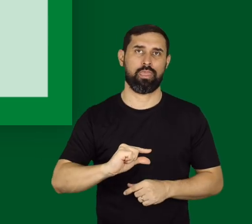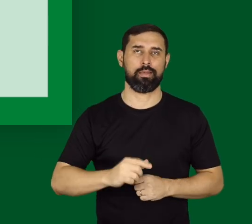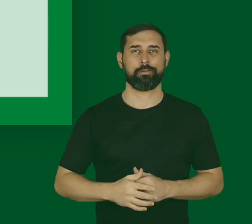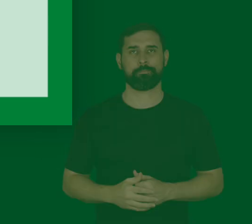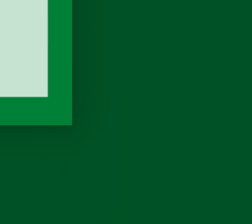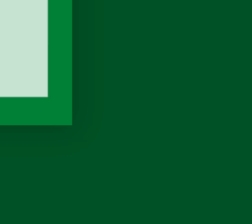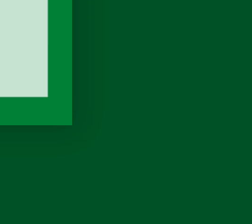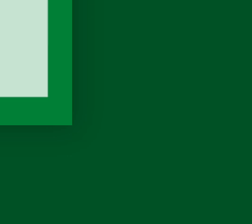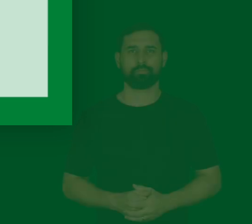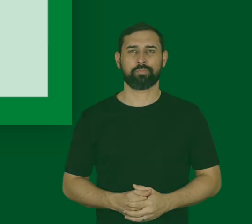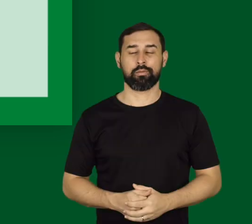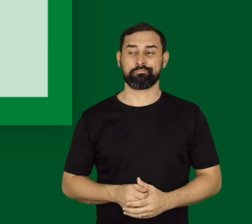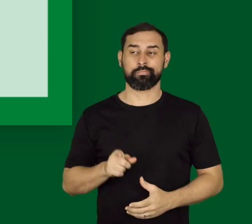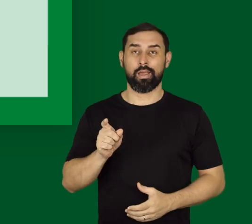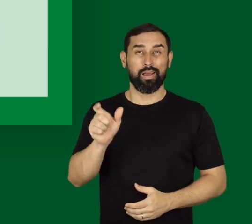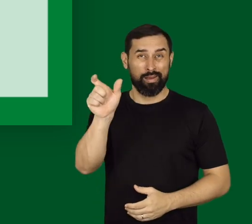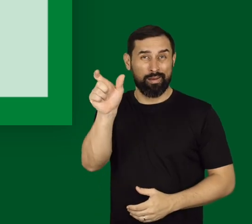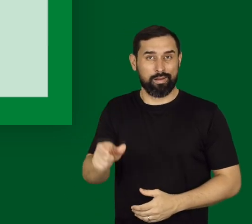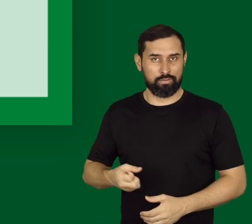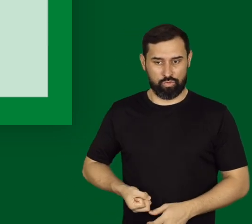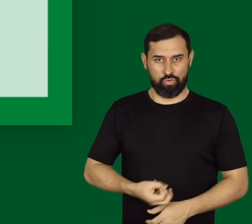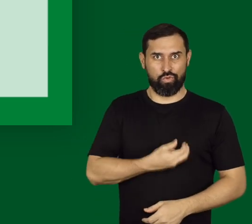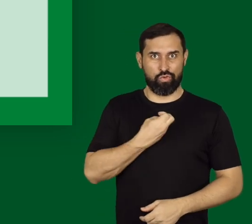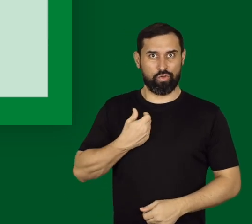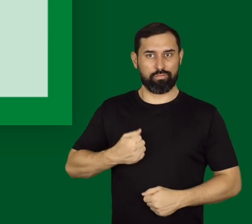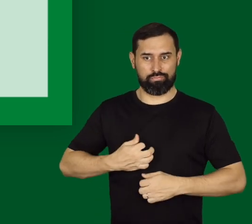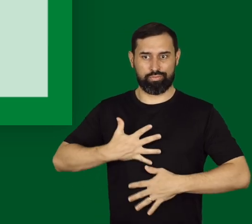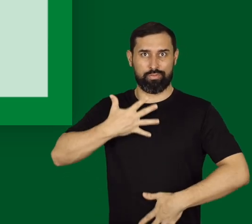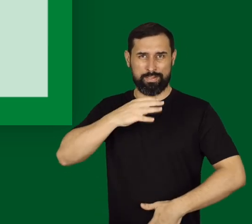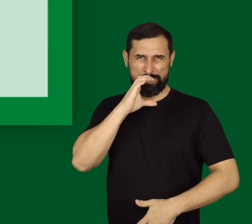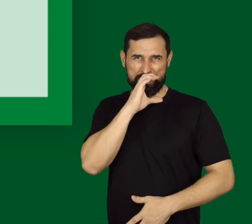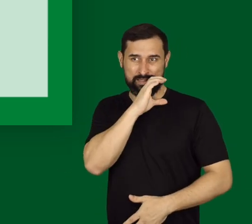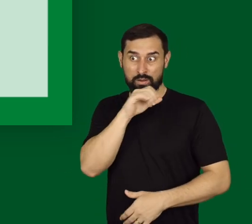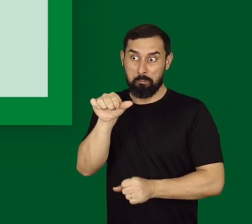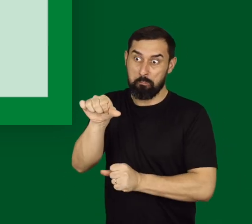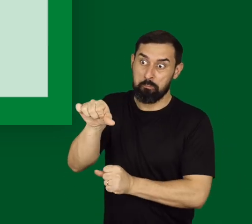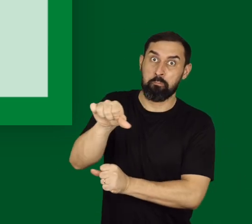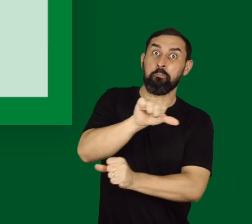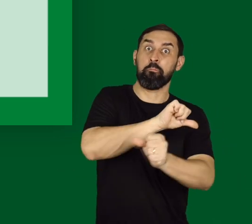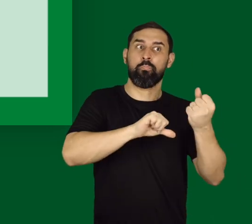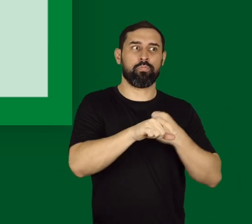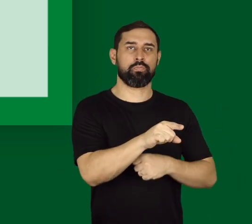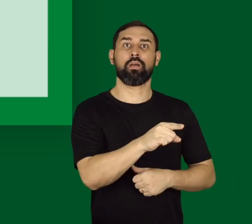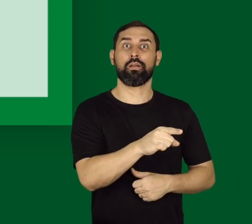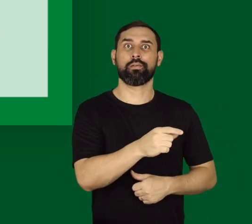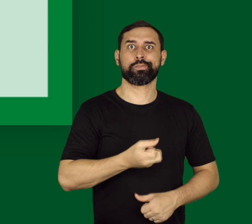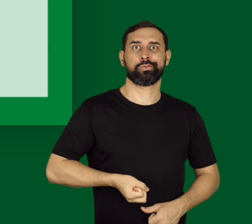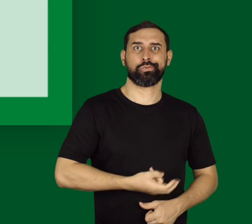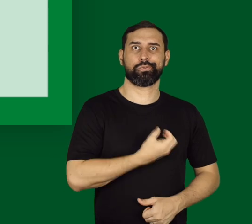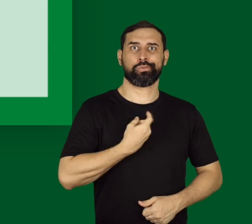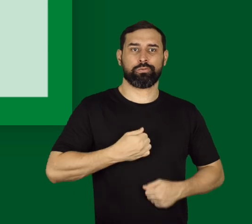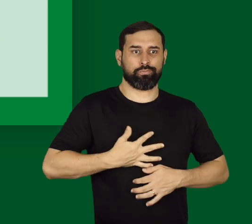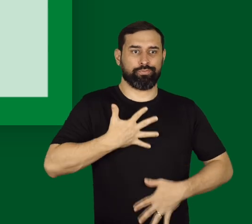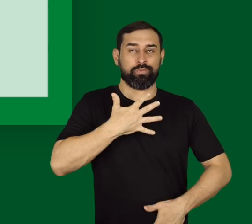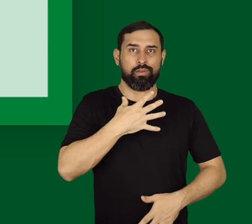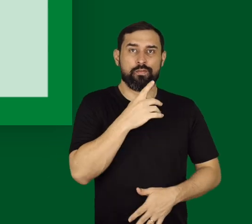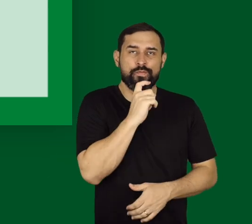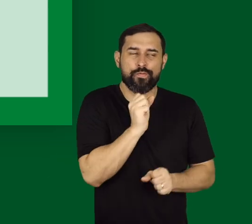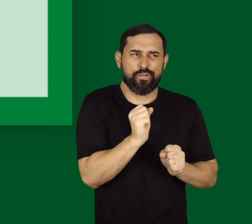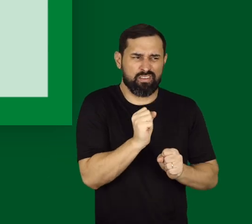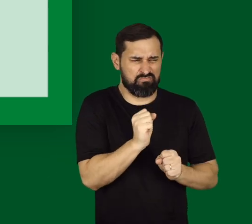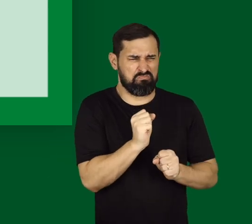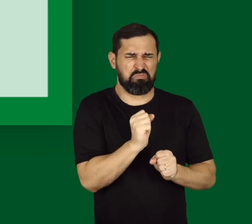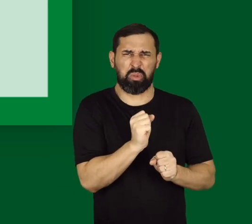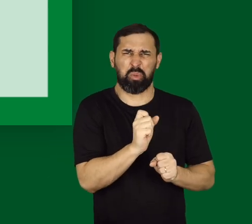tem hiperglicemia. Quando o paciente evolui para o choque quente, ou seja, você não conseguiu pegar no choque